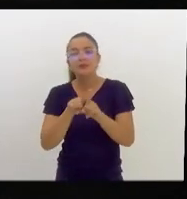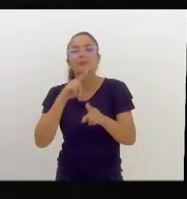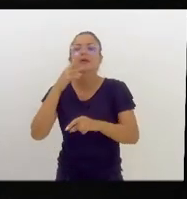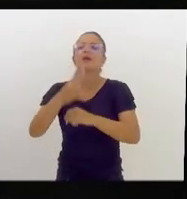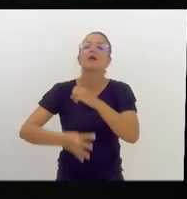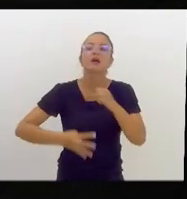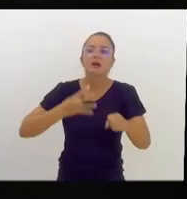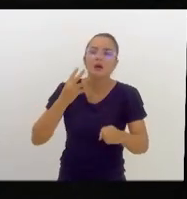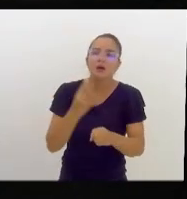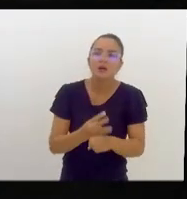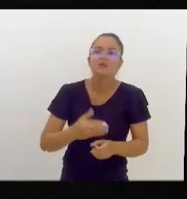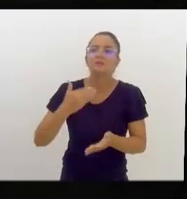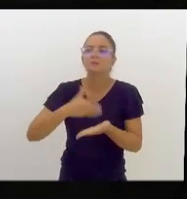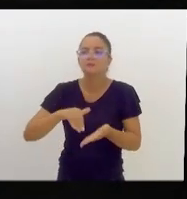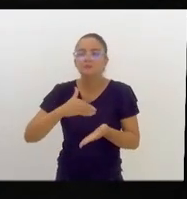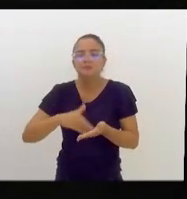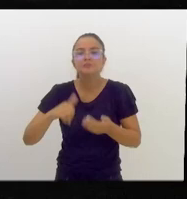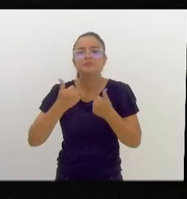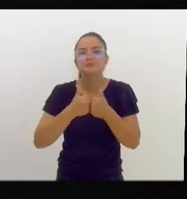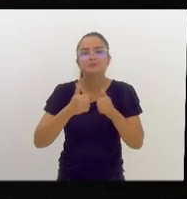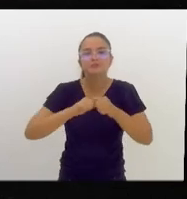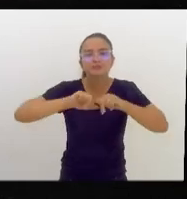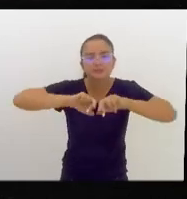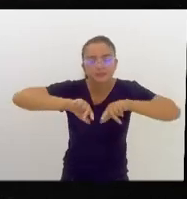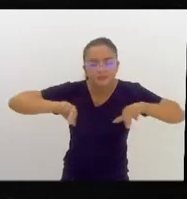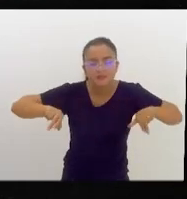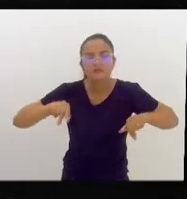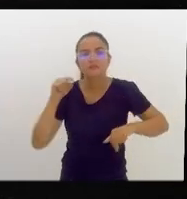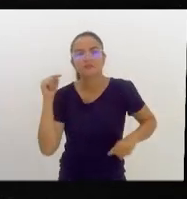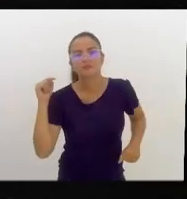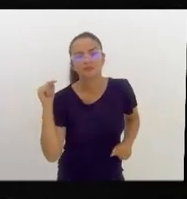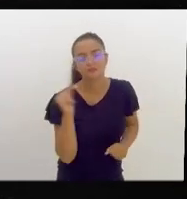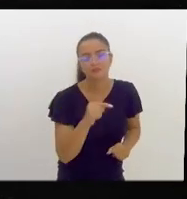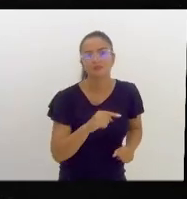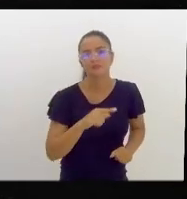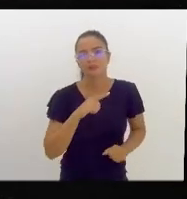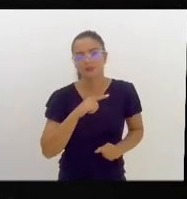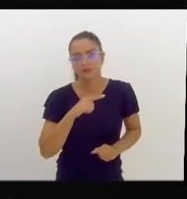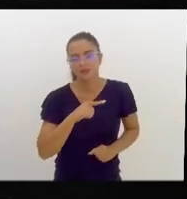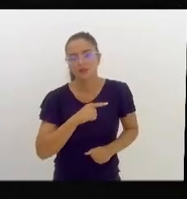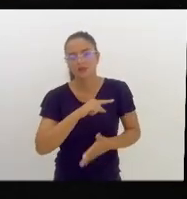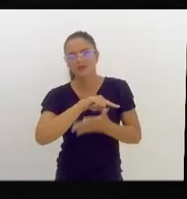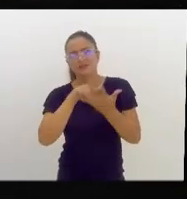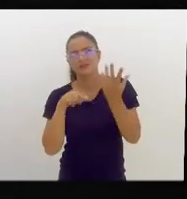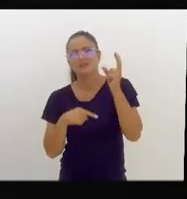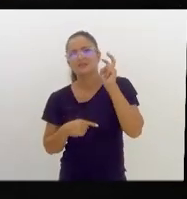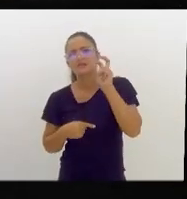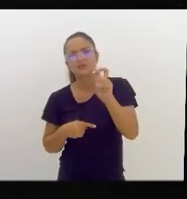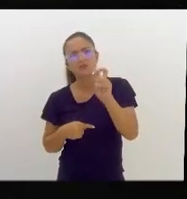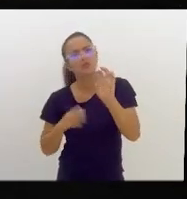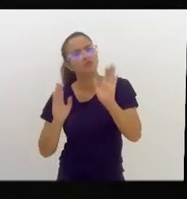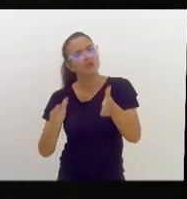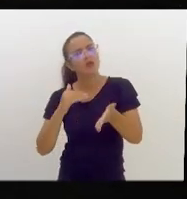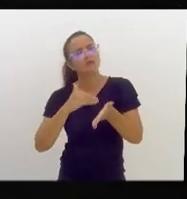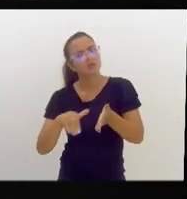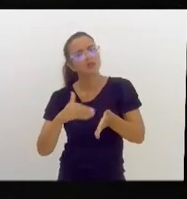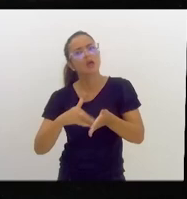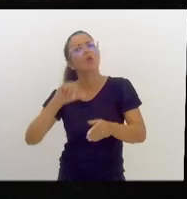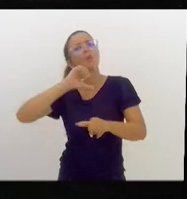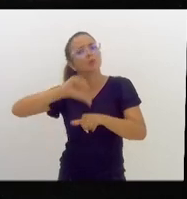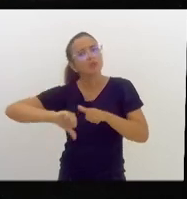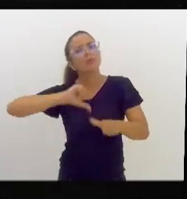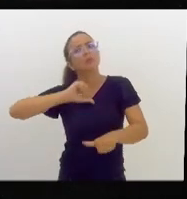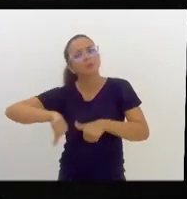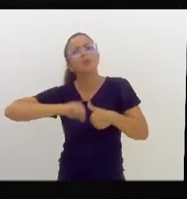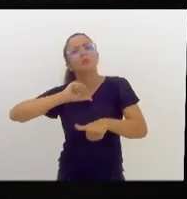4 anos, a Secretaria de Transportes contou com 5 secretários de transporte. Então, quero mais uma vez aqui renovar